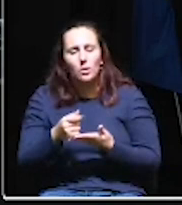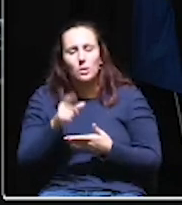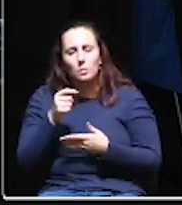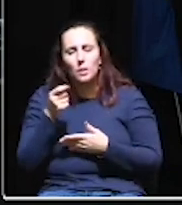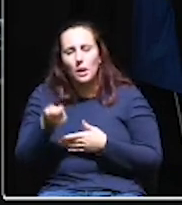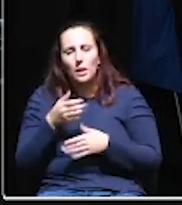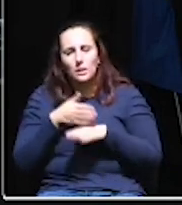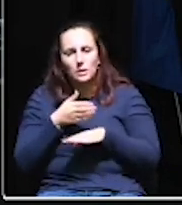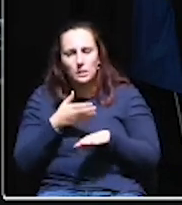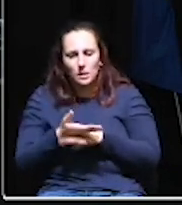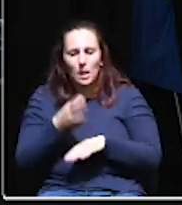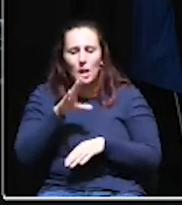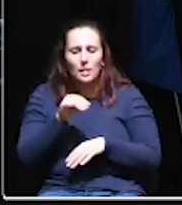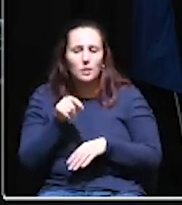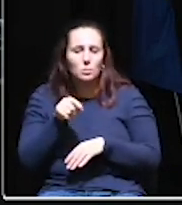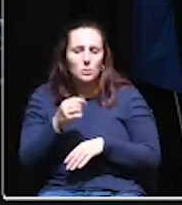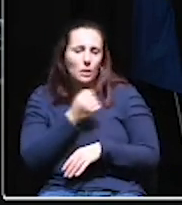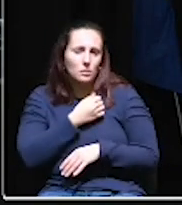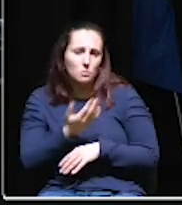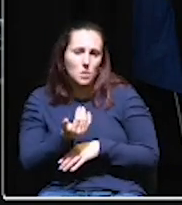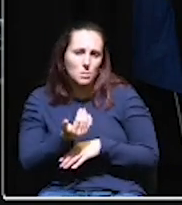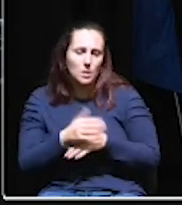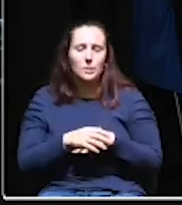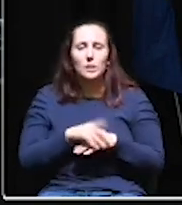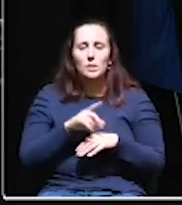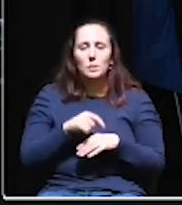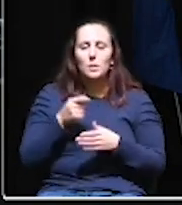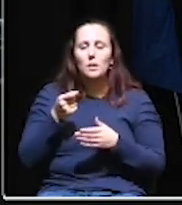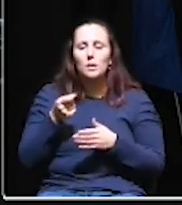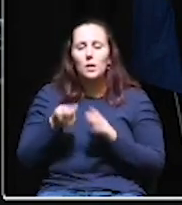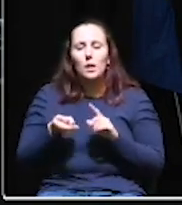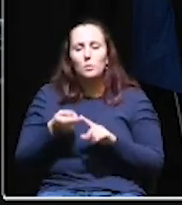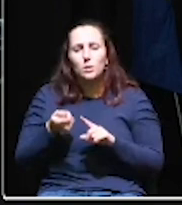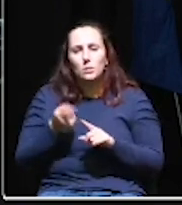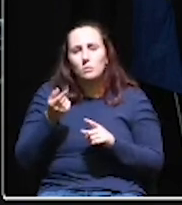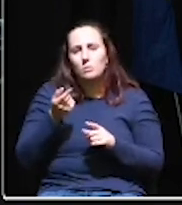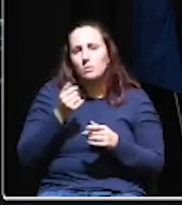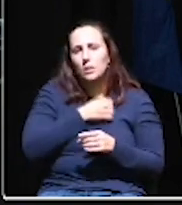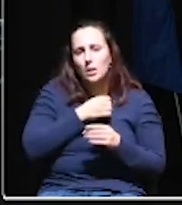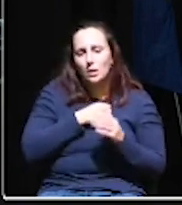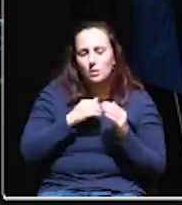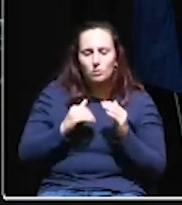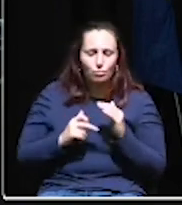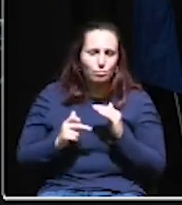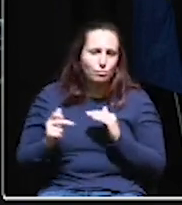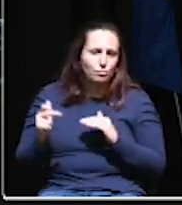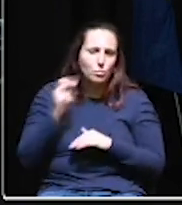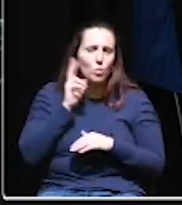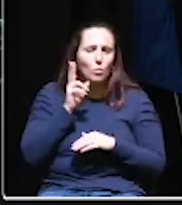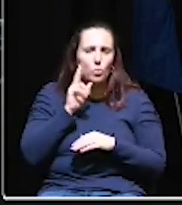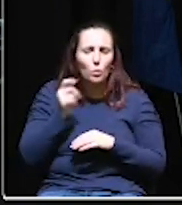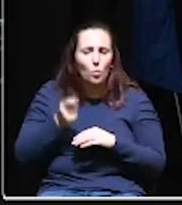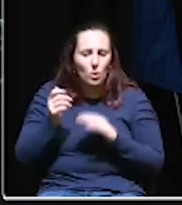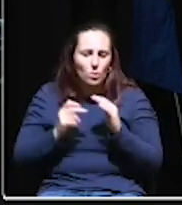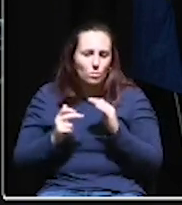ou seja, há 10 mil casas em falta. Numa altura em que as prestações das casas aumentam várias centenas de euros, em que o valor do arrendamento